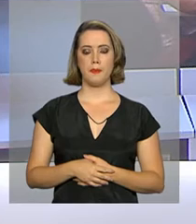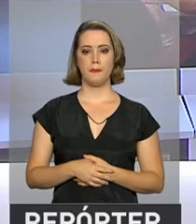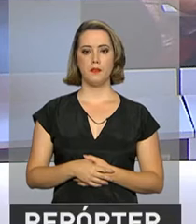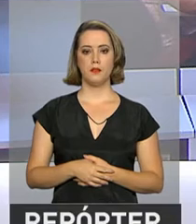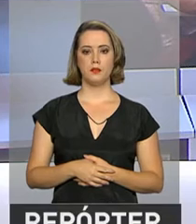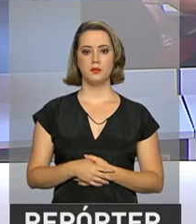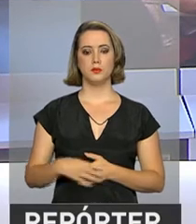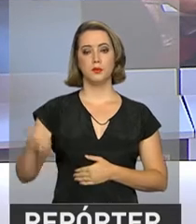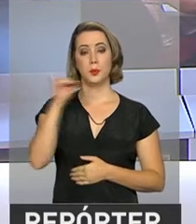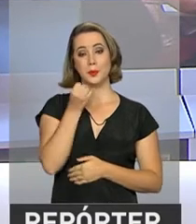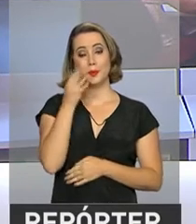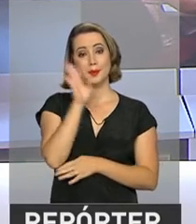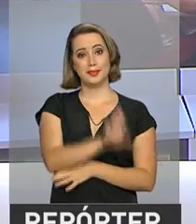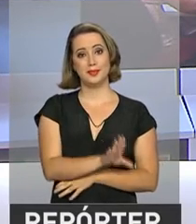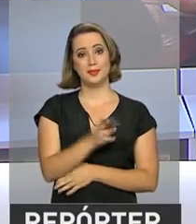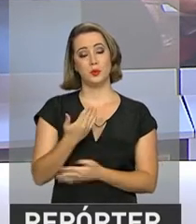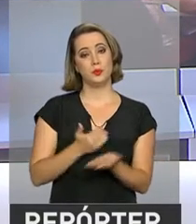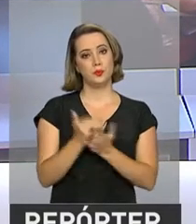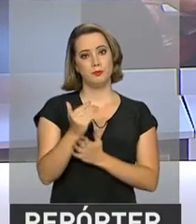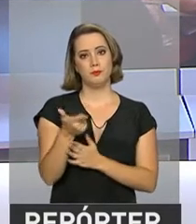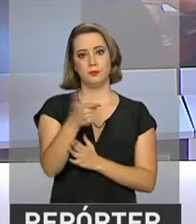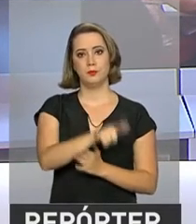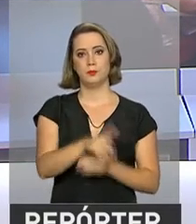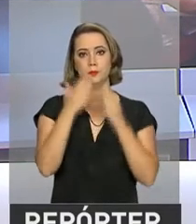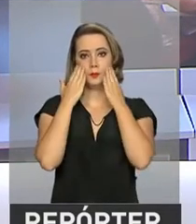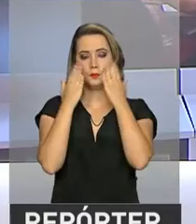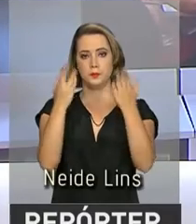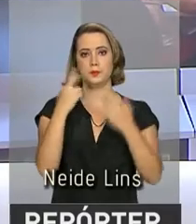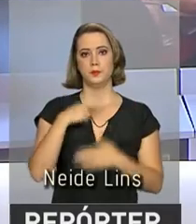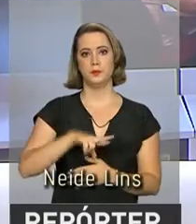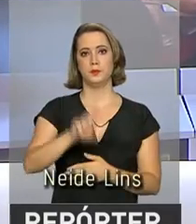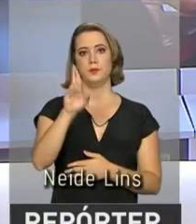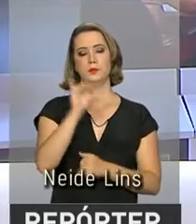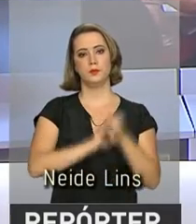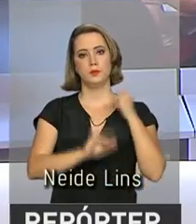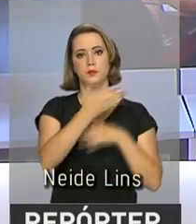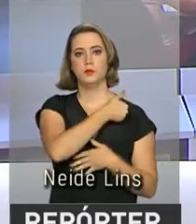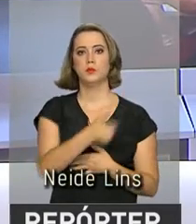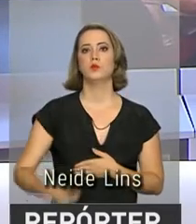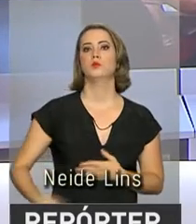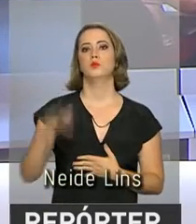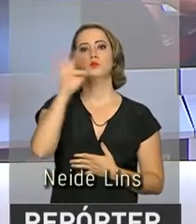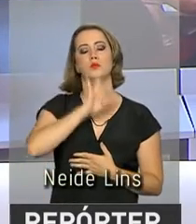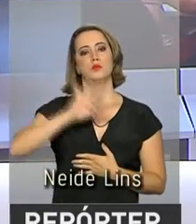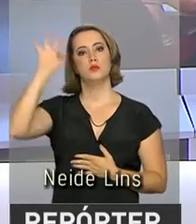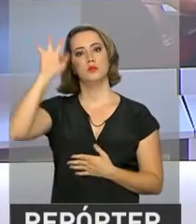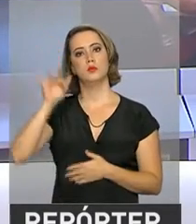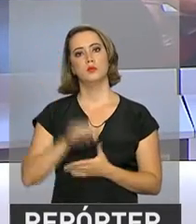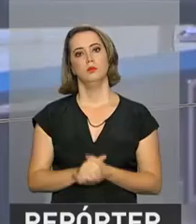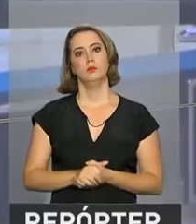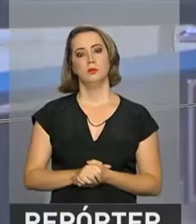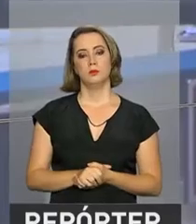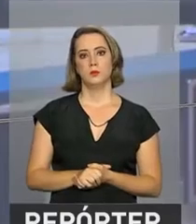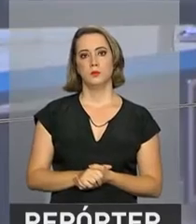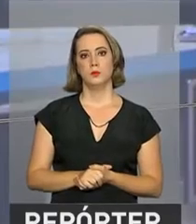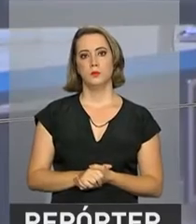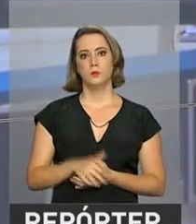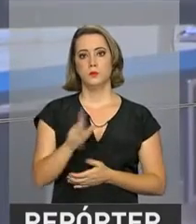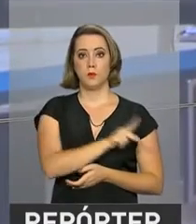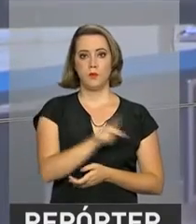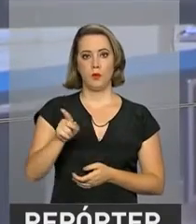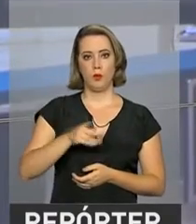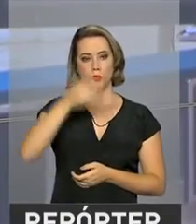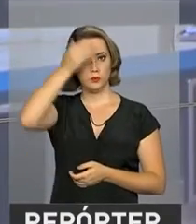olá boa tarde e começa agora mais uma edição do repórter nbr com as notícias do governo federal o